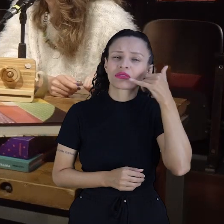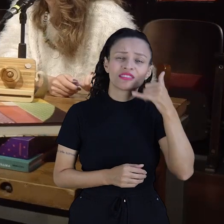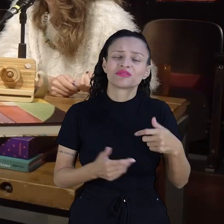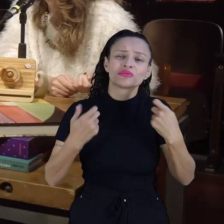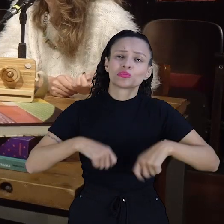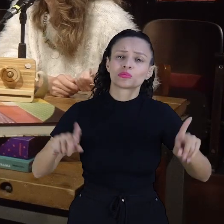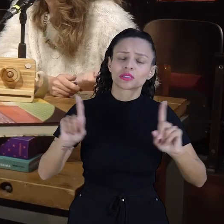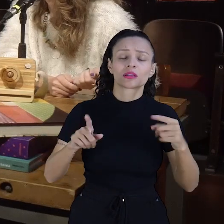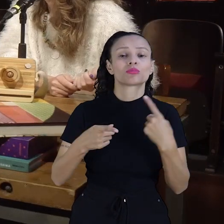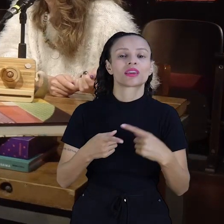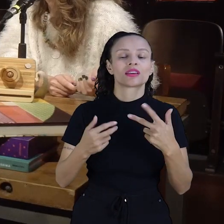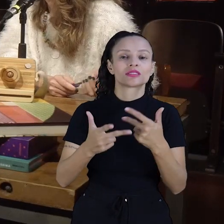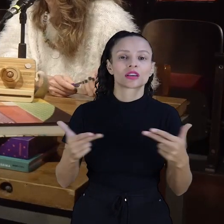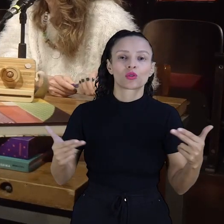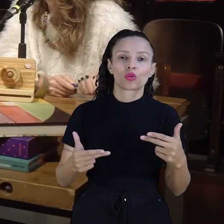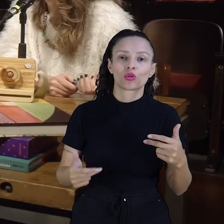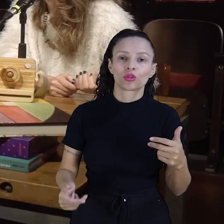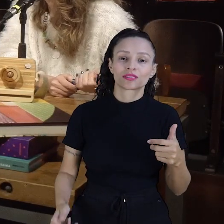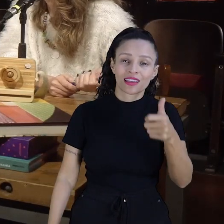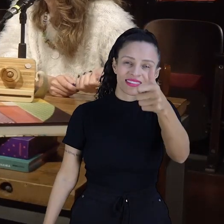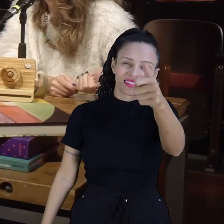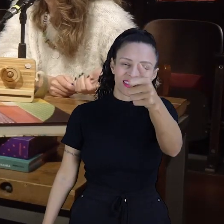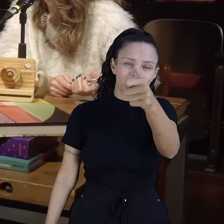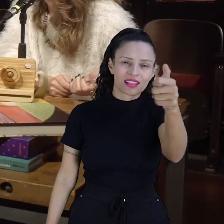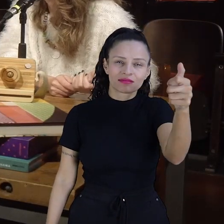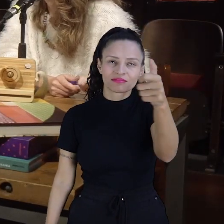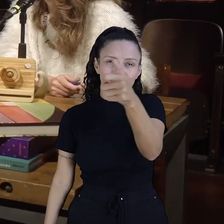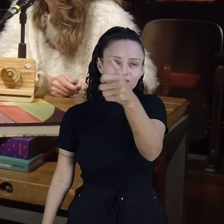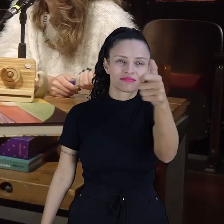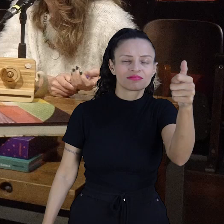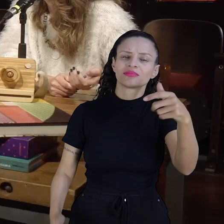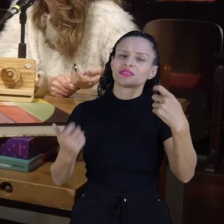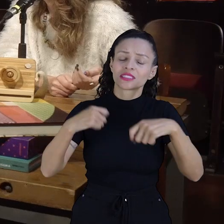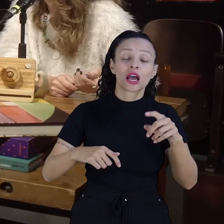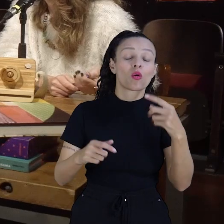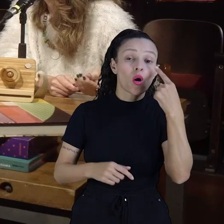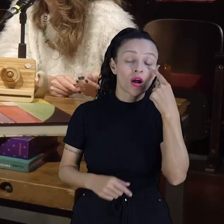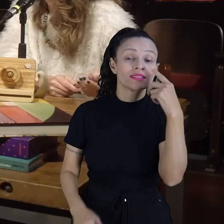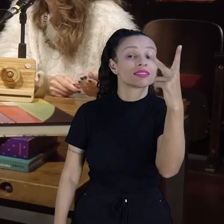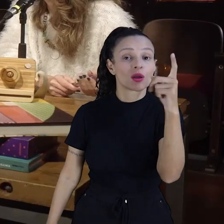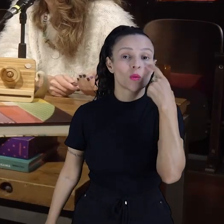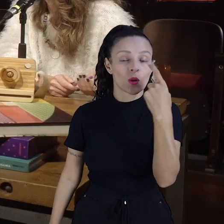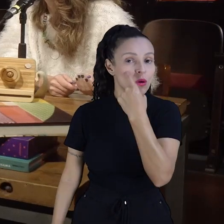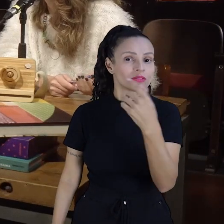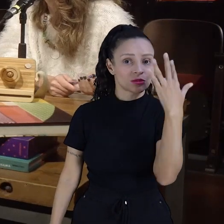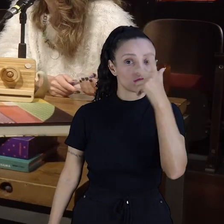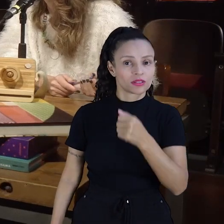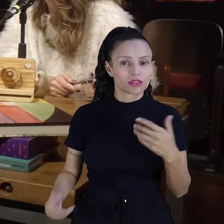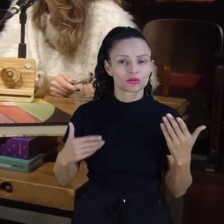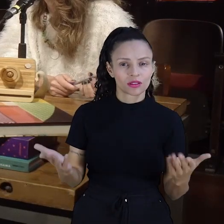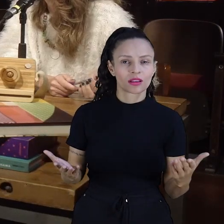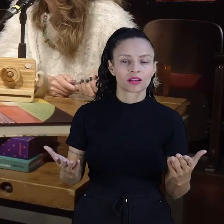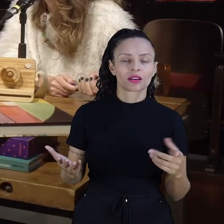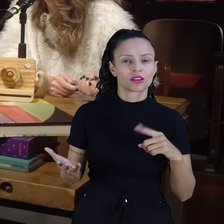desnecessário. Porque tem essa coisa de colocar uma tela na frente. Não coloque essa tela. Veja com esses olhos, né? É tão bonito, né?